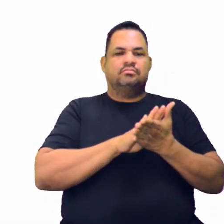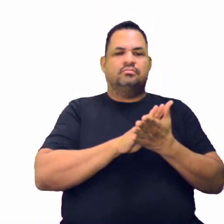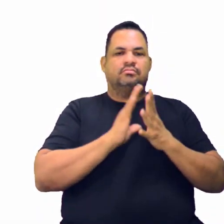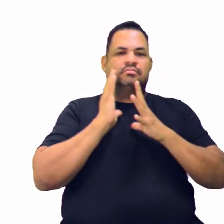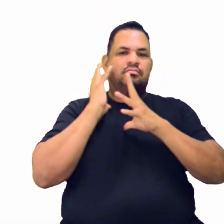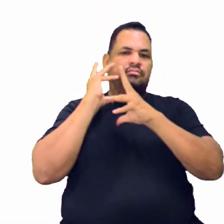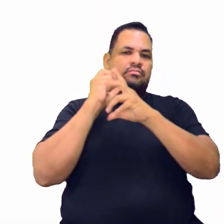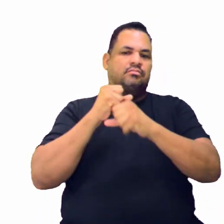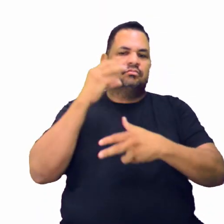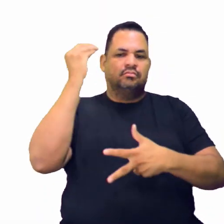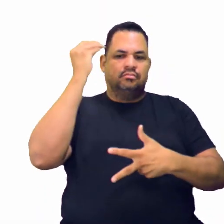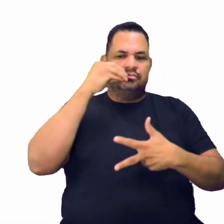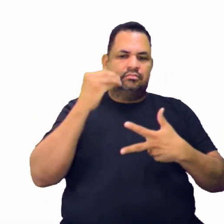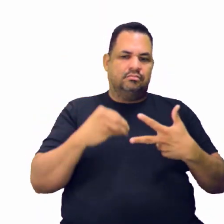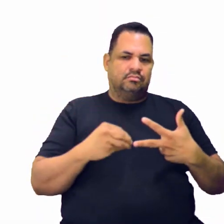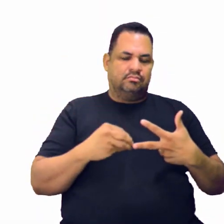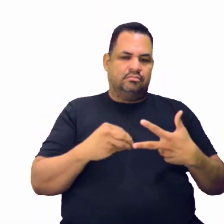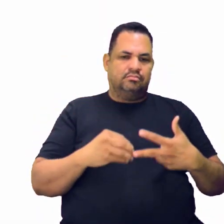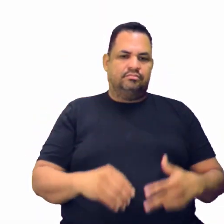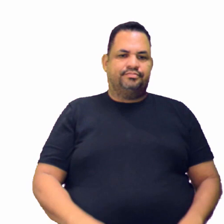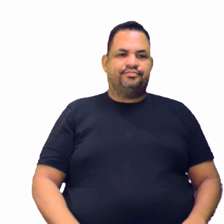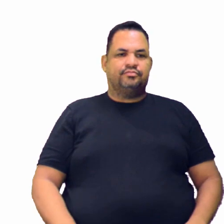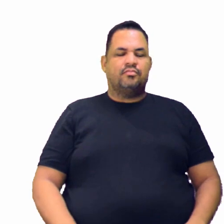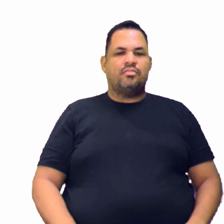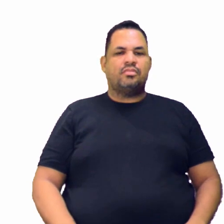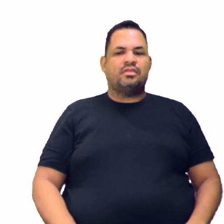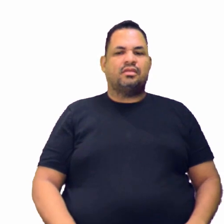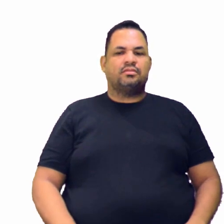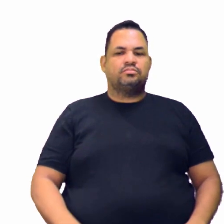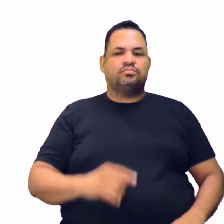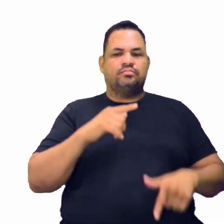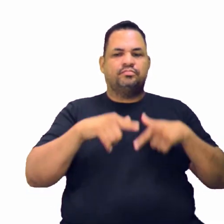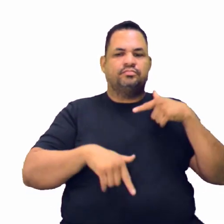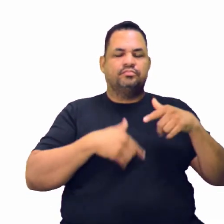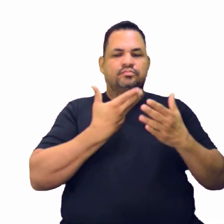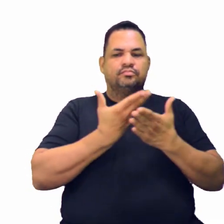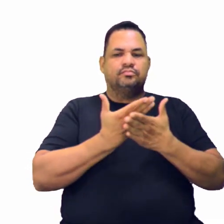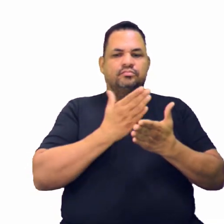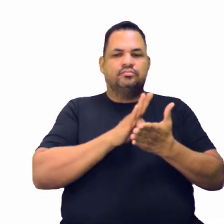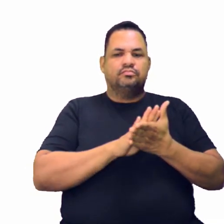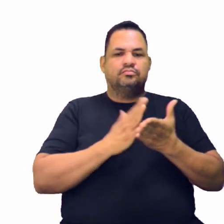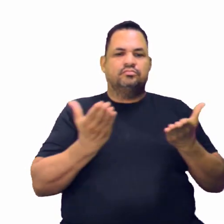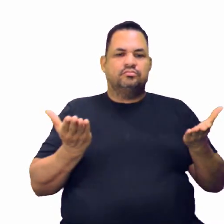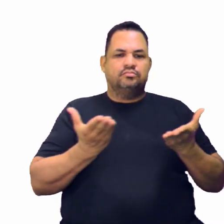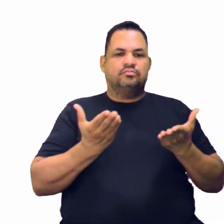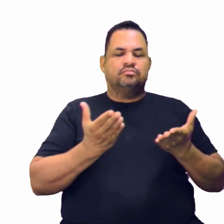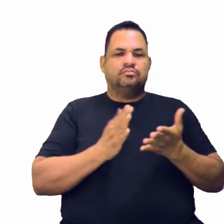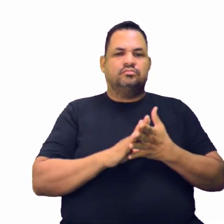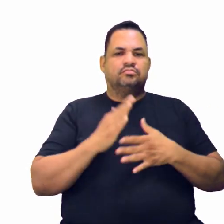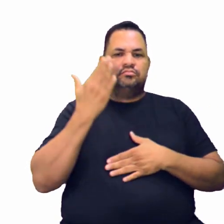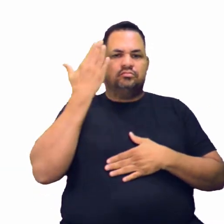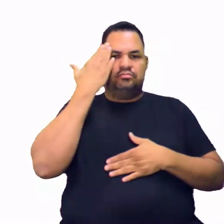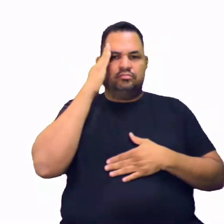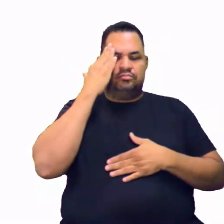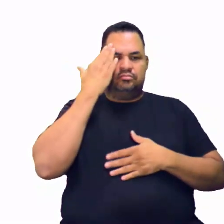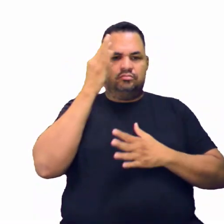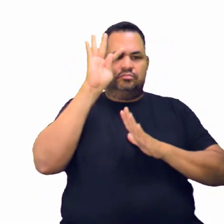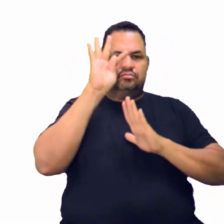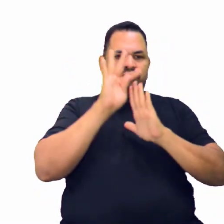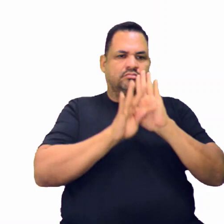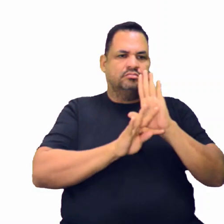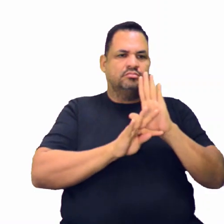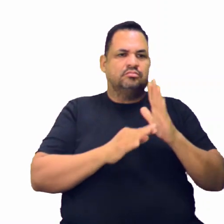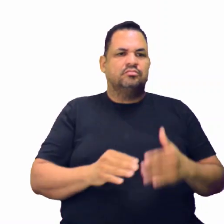Interpretação Revisa Enem. Trabalhando com interpretação e compreensão de texto.